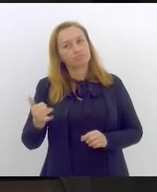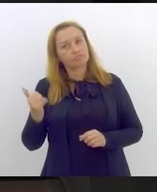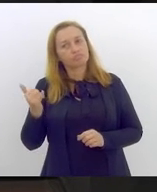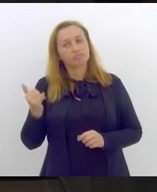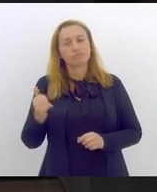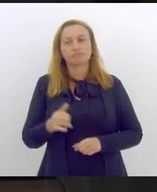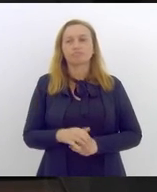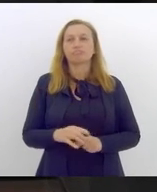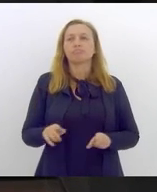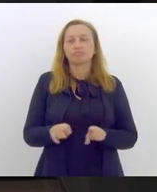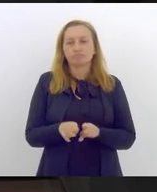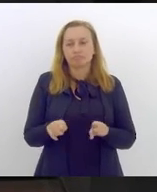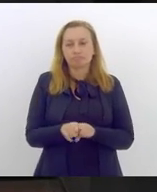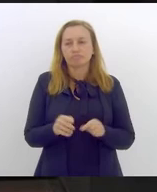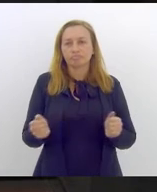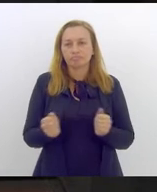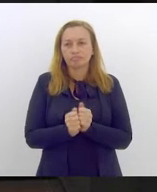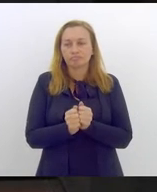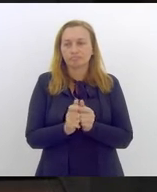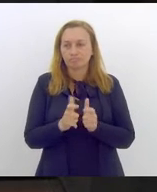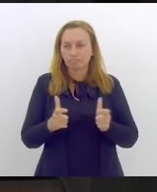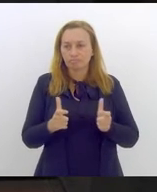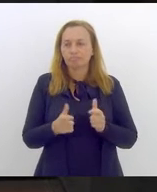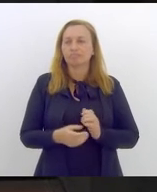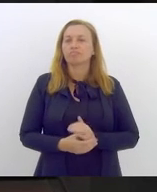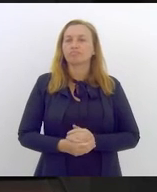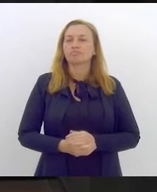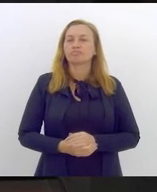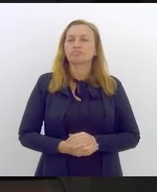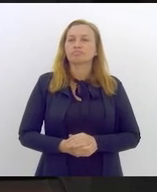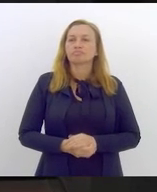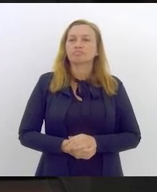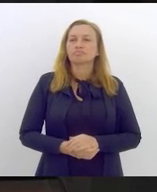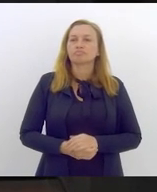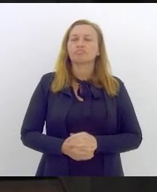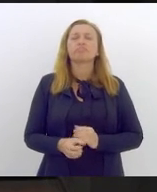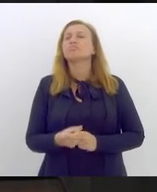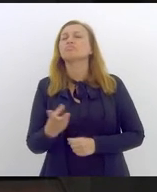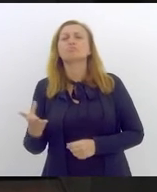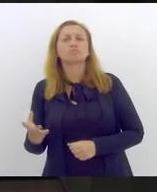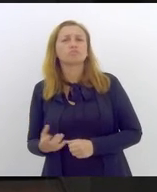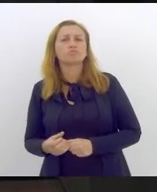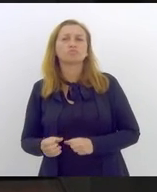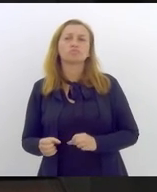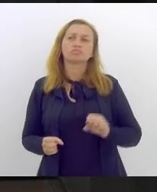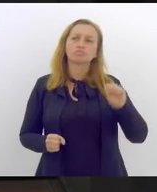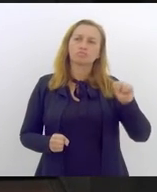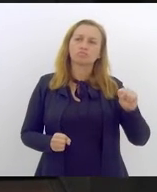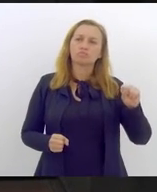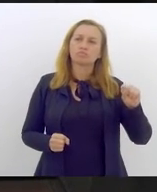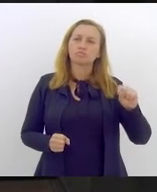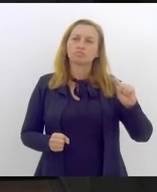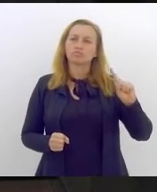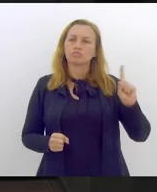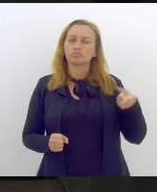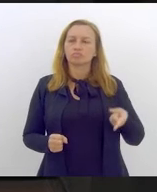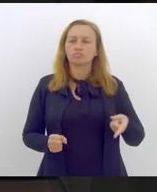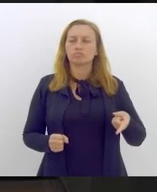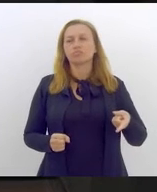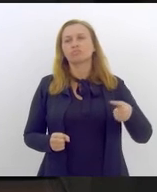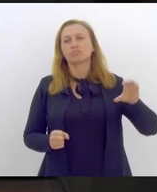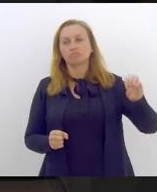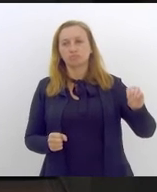também cresceu e cresceu enquanto se saiu de 809 foi para